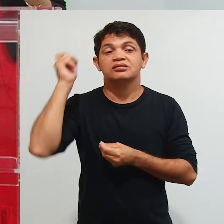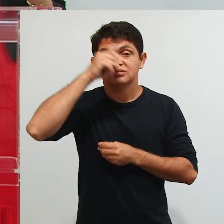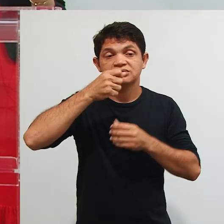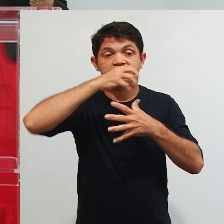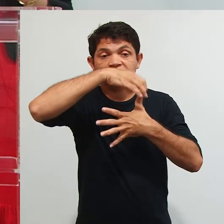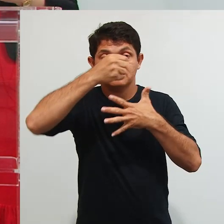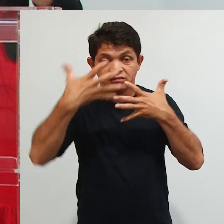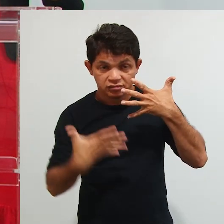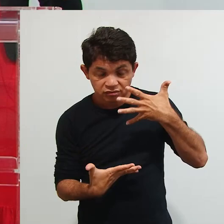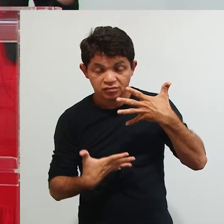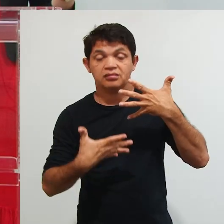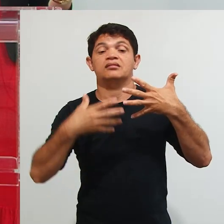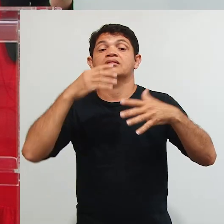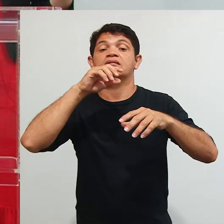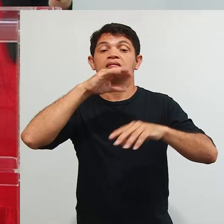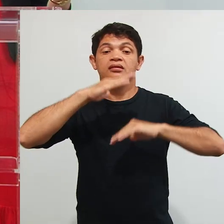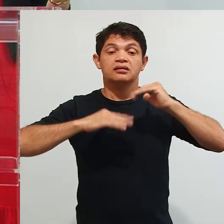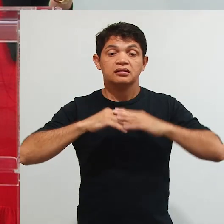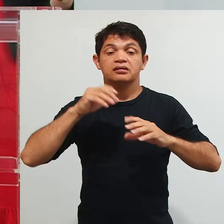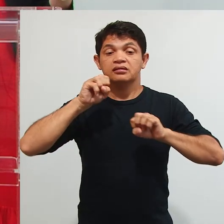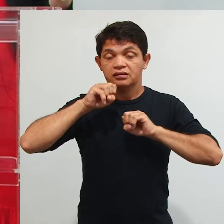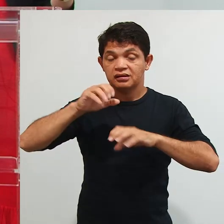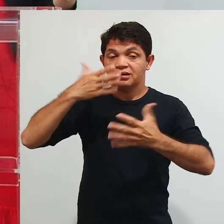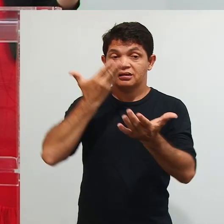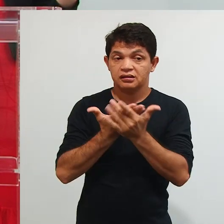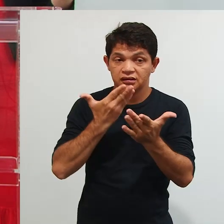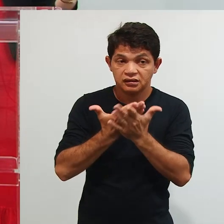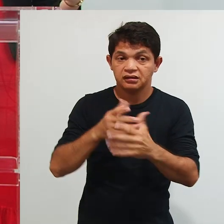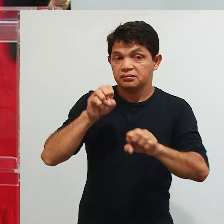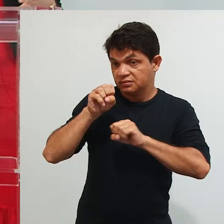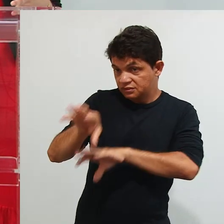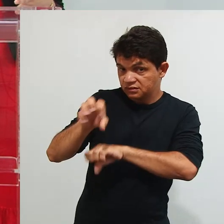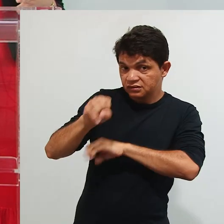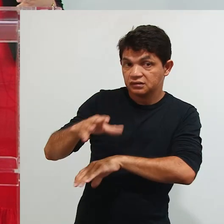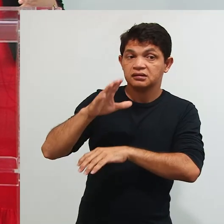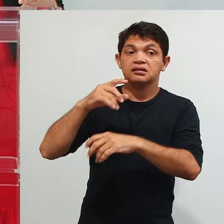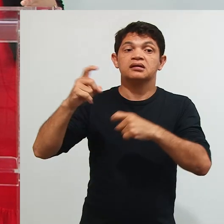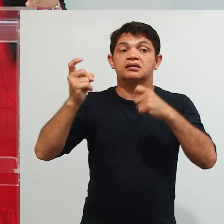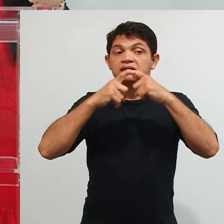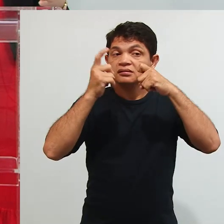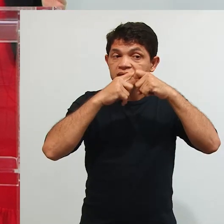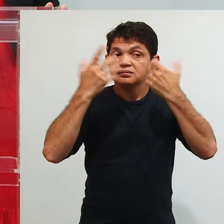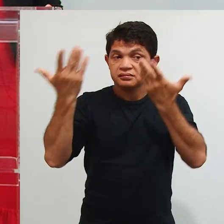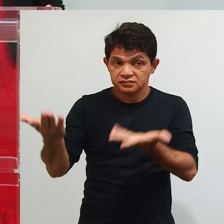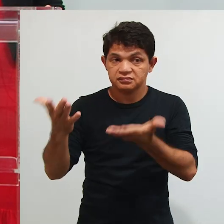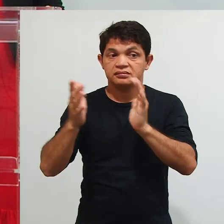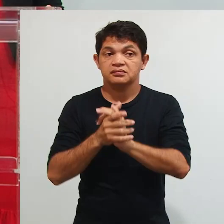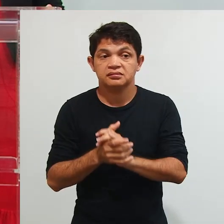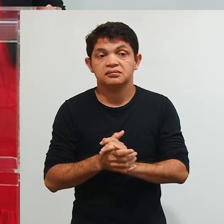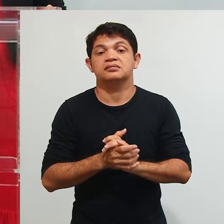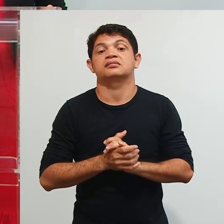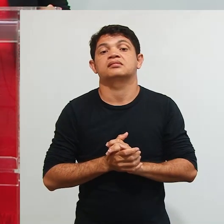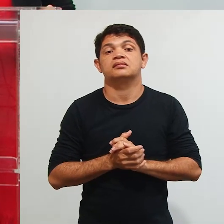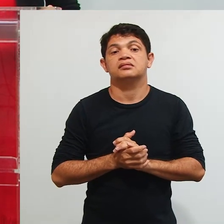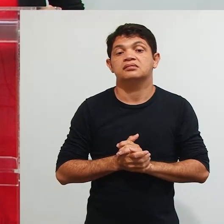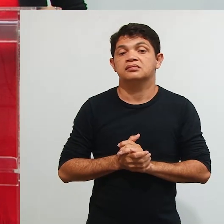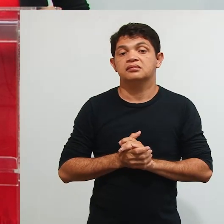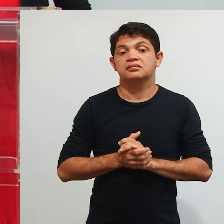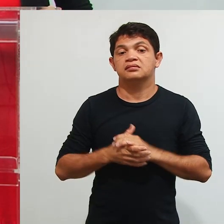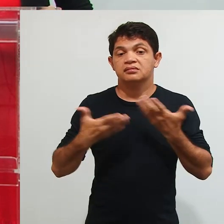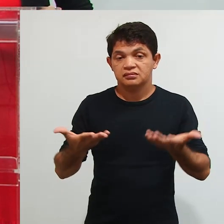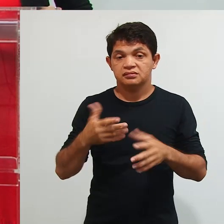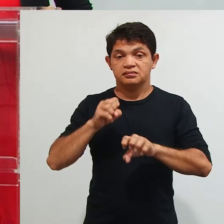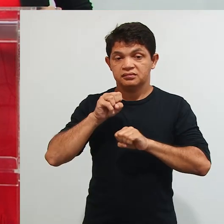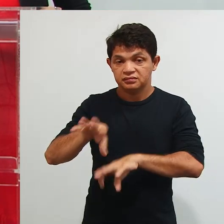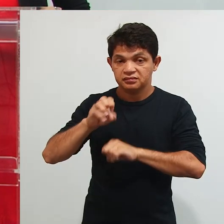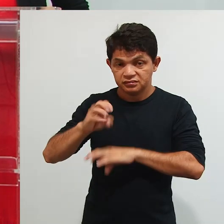transtornos? Algo que é tão da área da medicina e a gente está estudando isso, né? Da área da medicina e de outras áreas também. E por